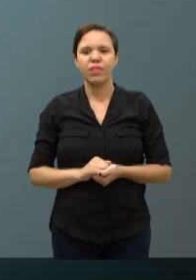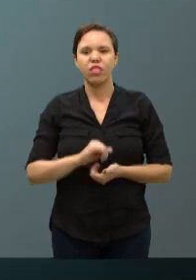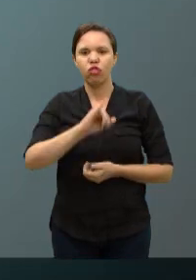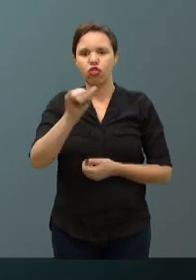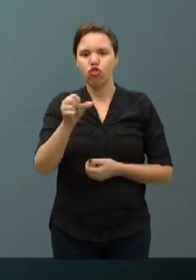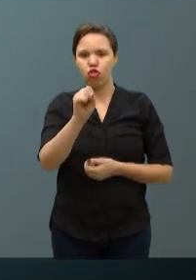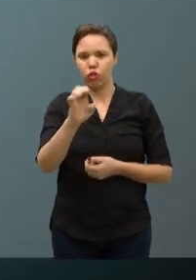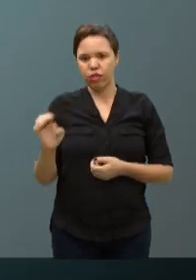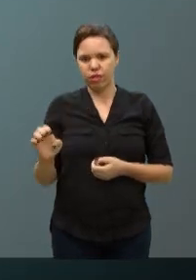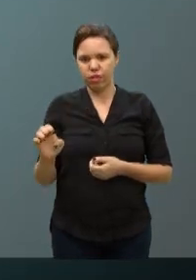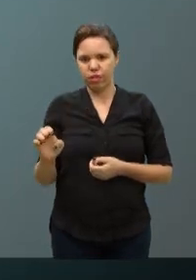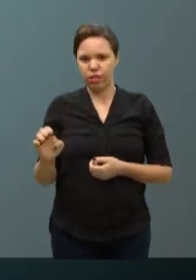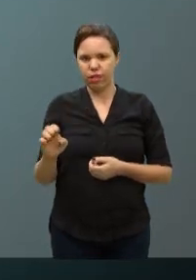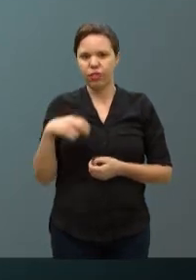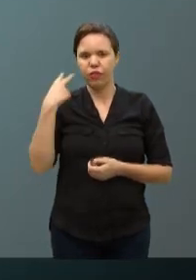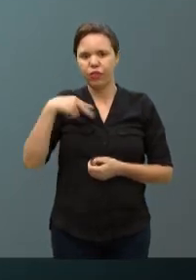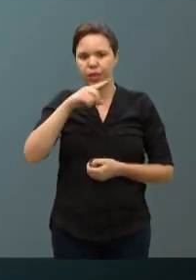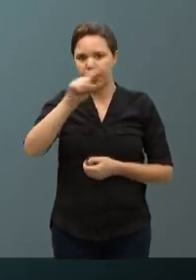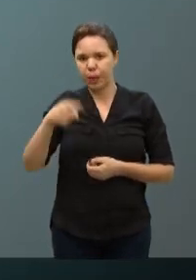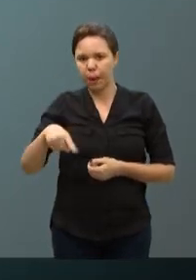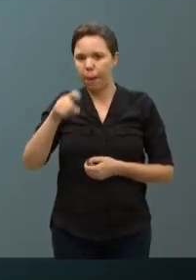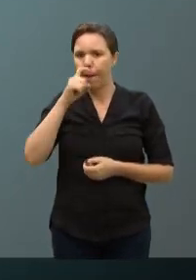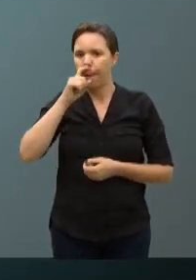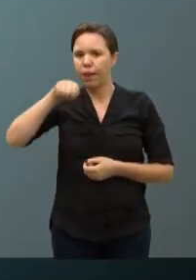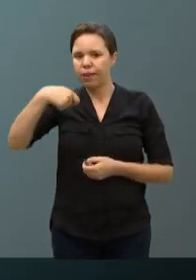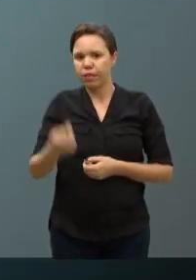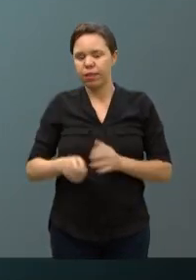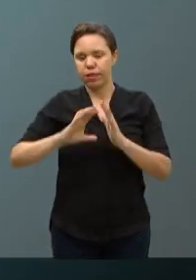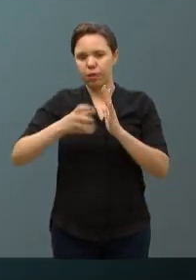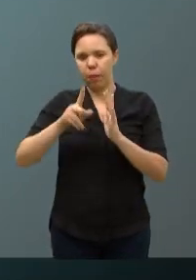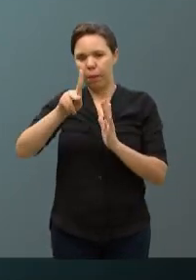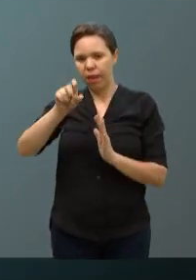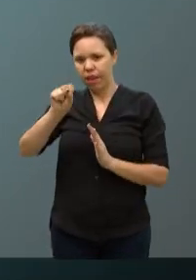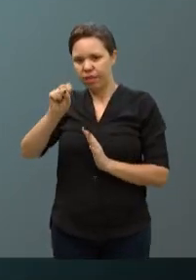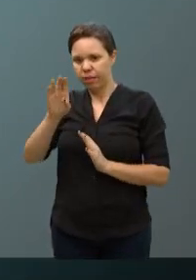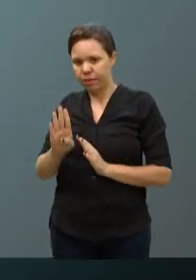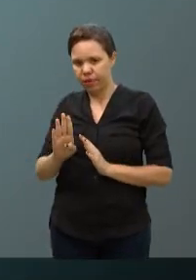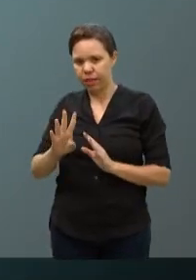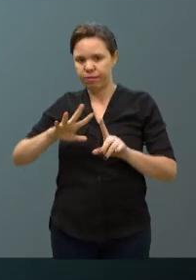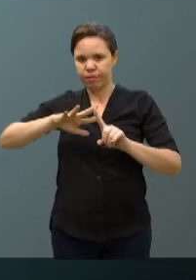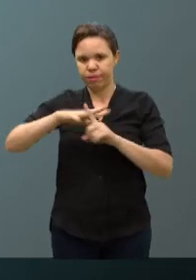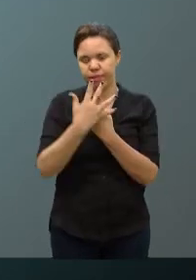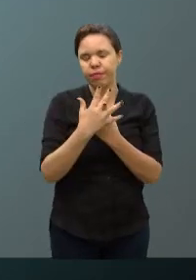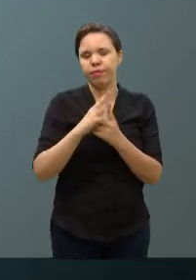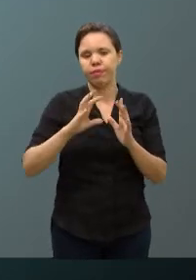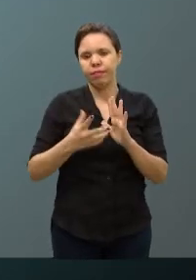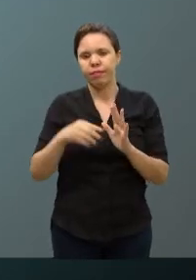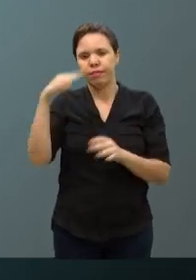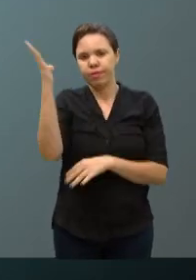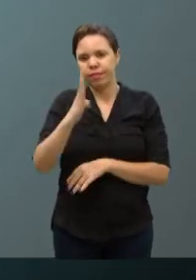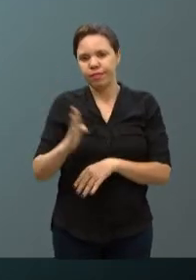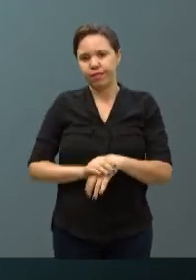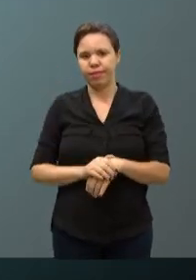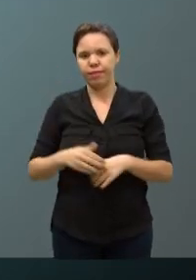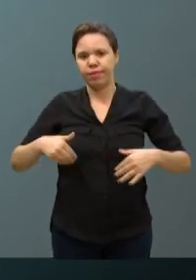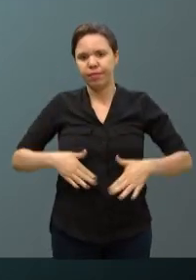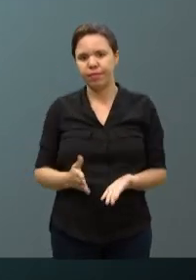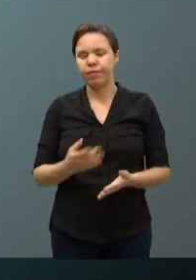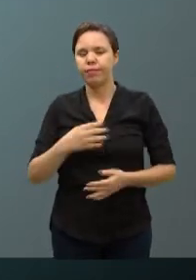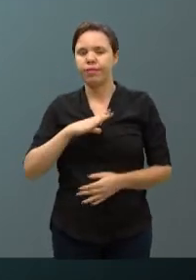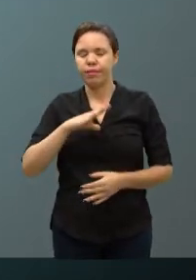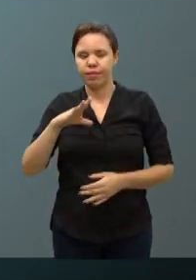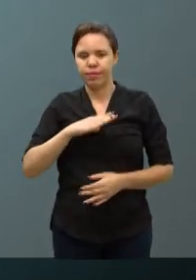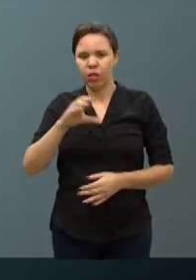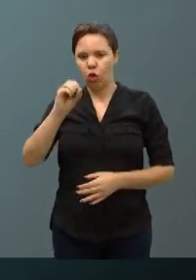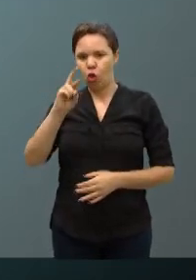José Carlos Silva, o vereador Zé Carlos do PSB, Partido Socialista Brasileiro. Ele nasceu na